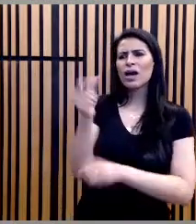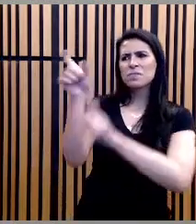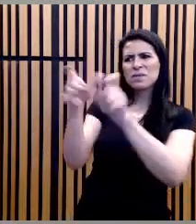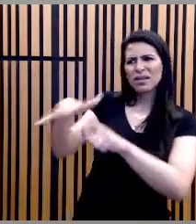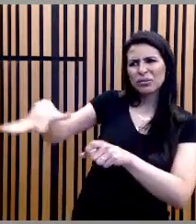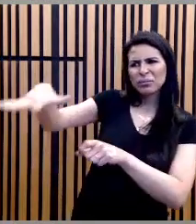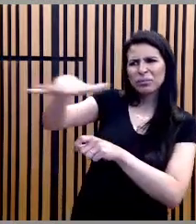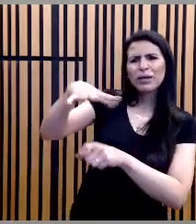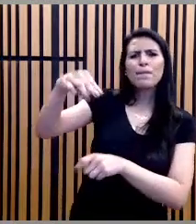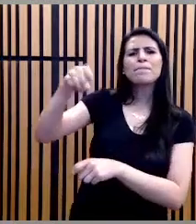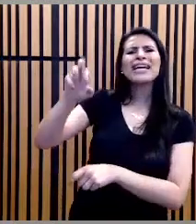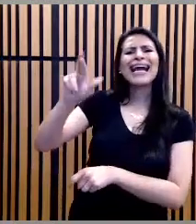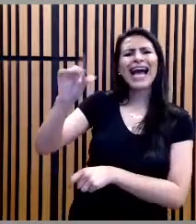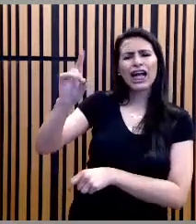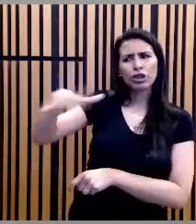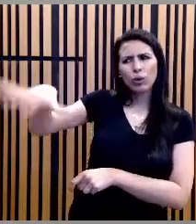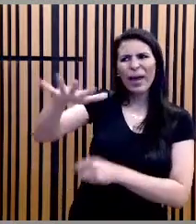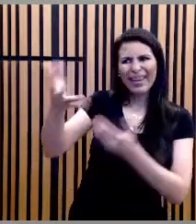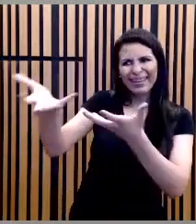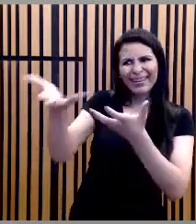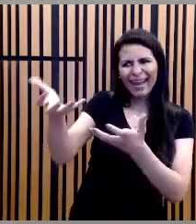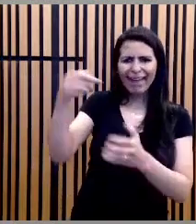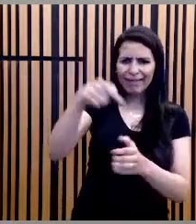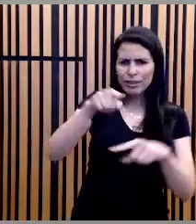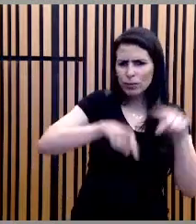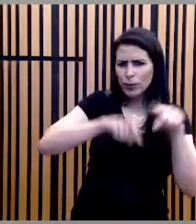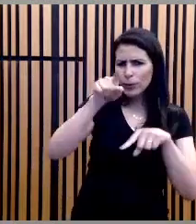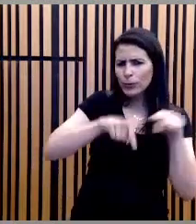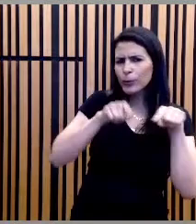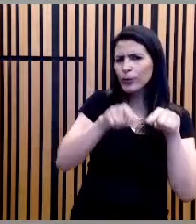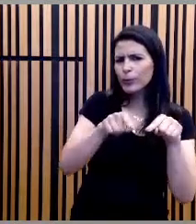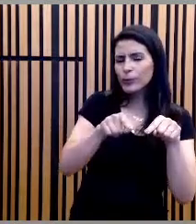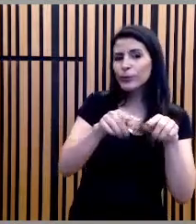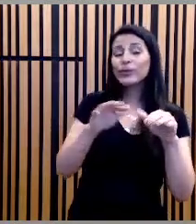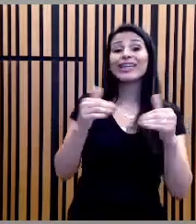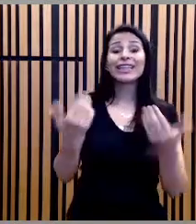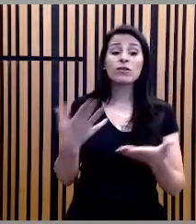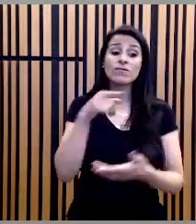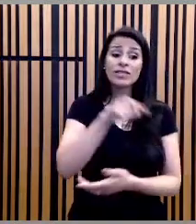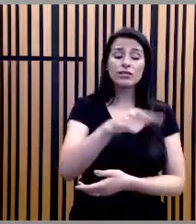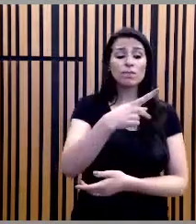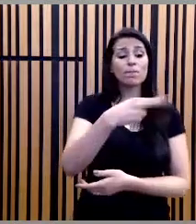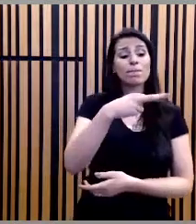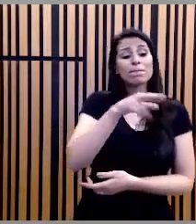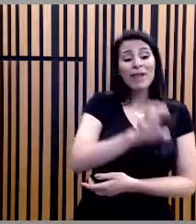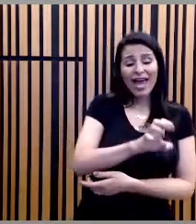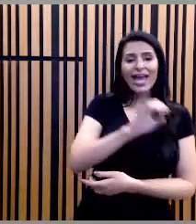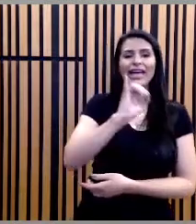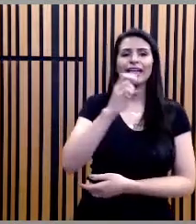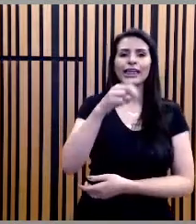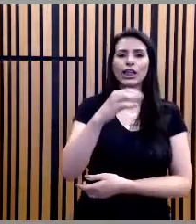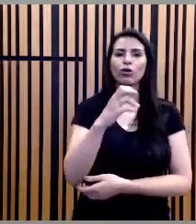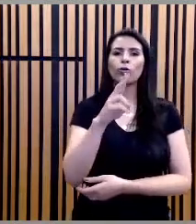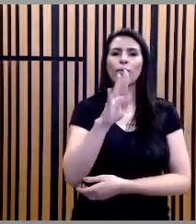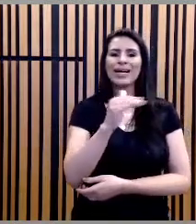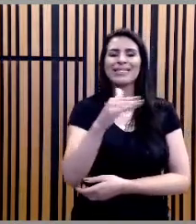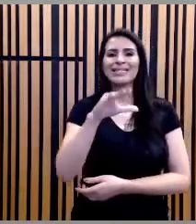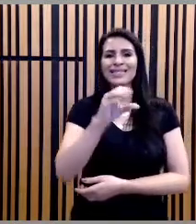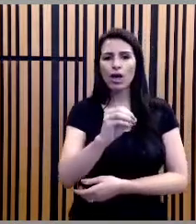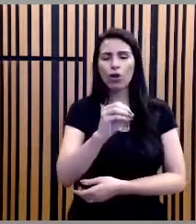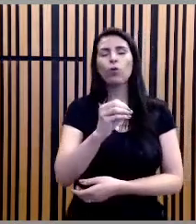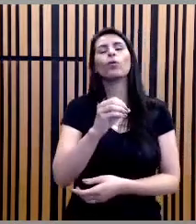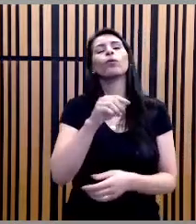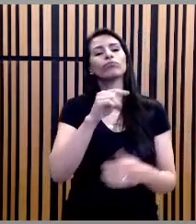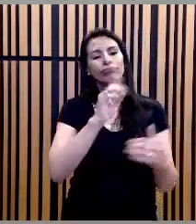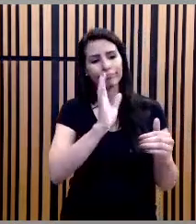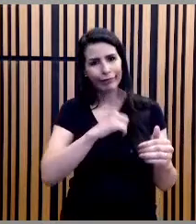pensando? Então, tudo isso, pessoal, a gente trabalha na pré-incubação e na incubação. Então, respondendo à ideia da Beti, à